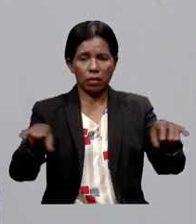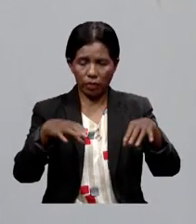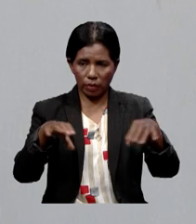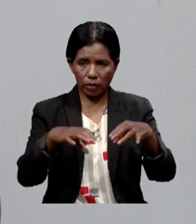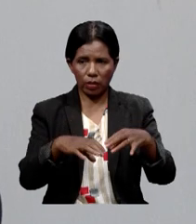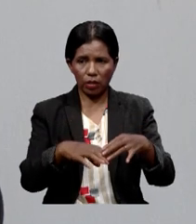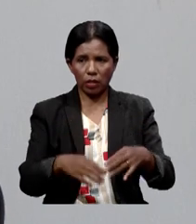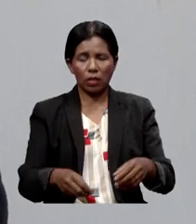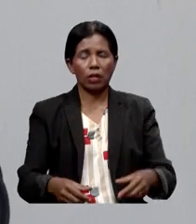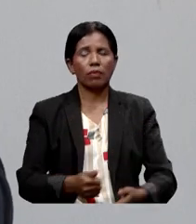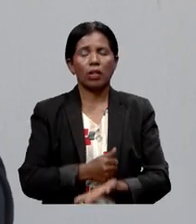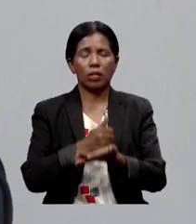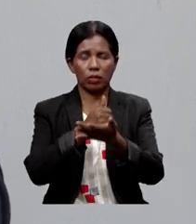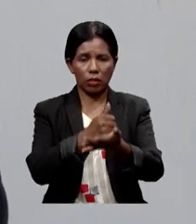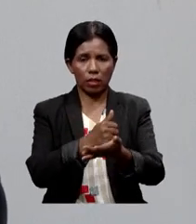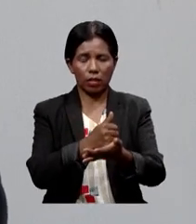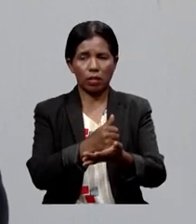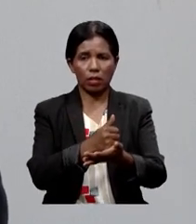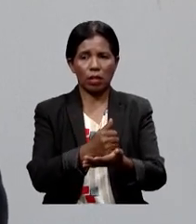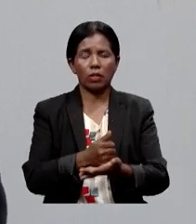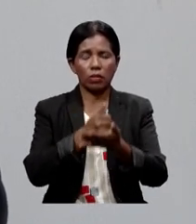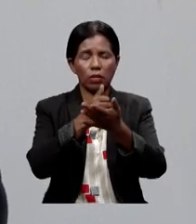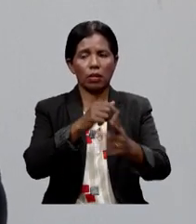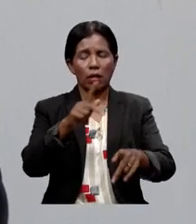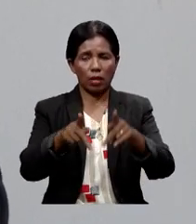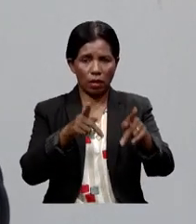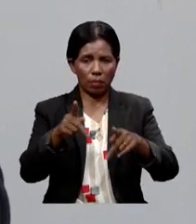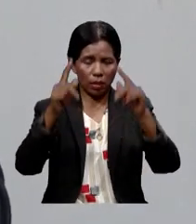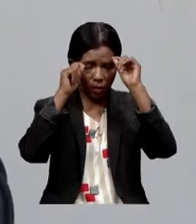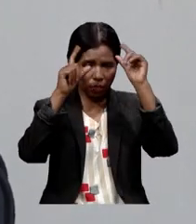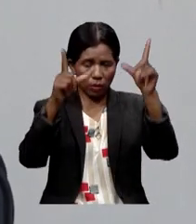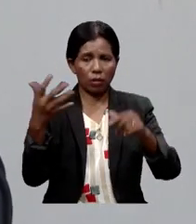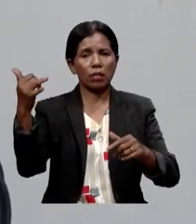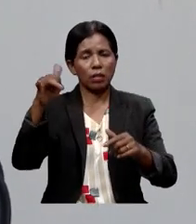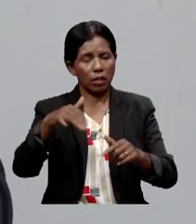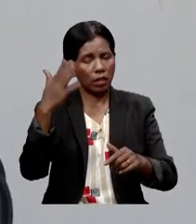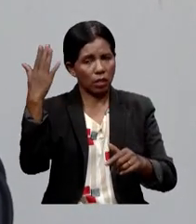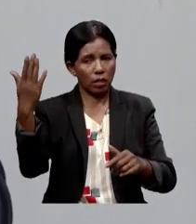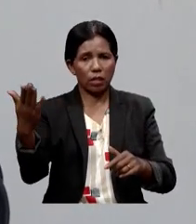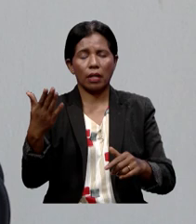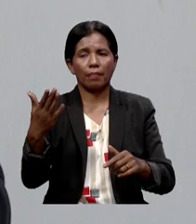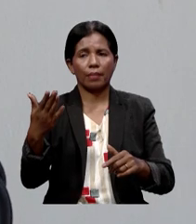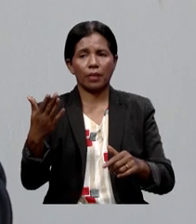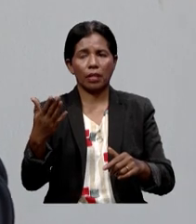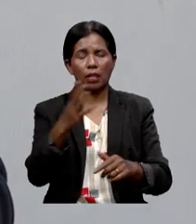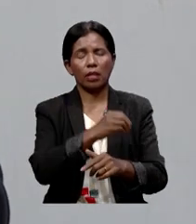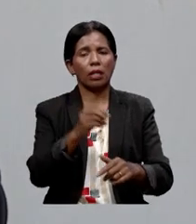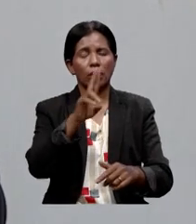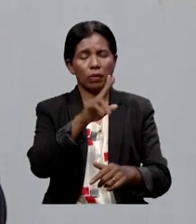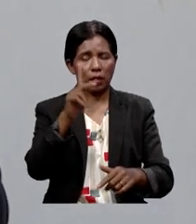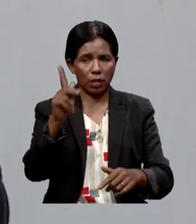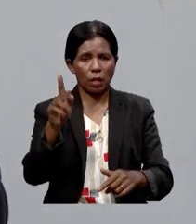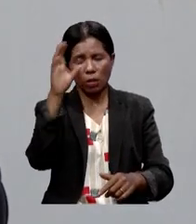e foi assistência. Tudo vai ter a cidadão Sira Nebemaca e a Belfast.